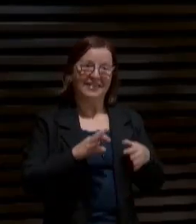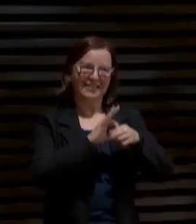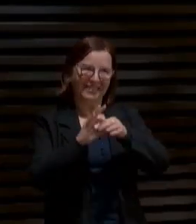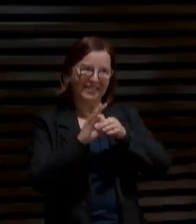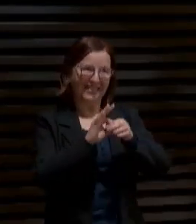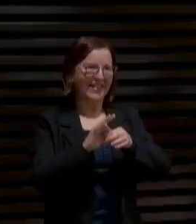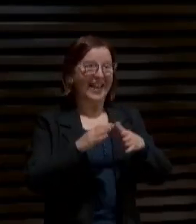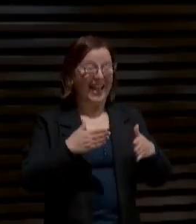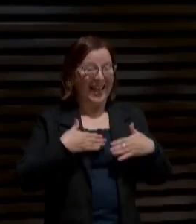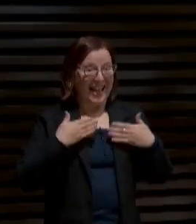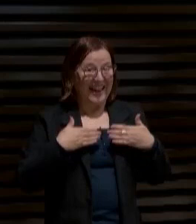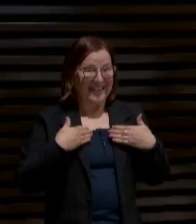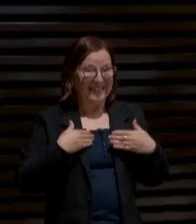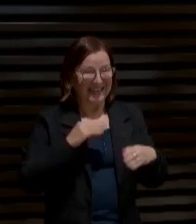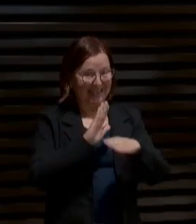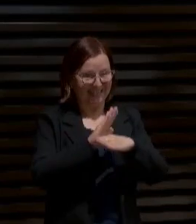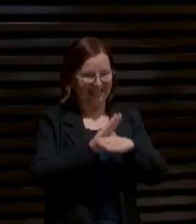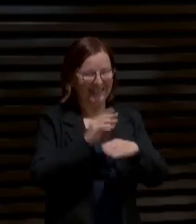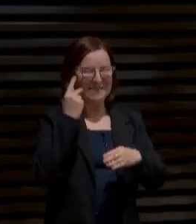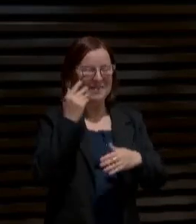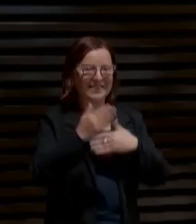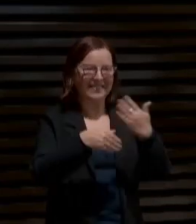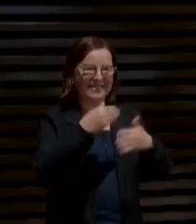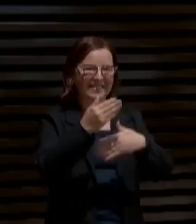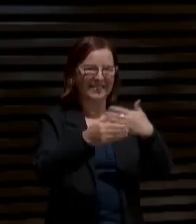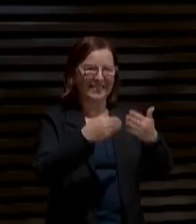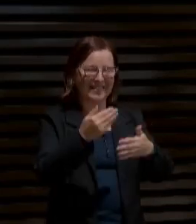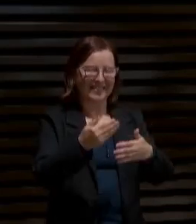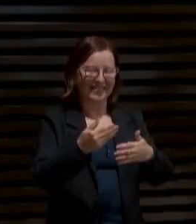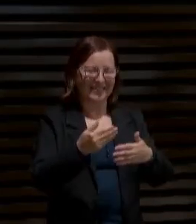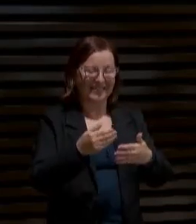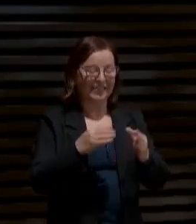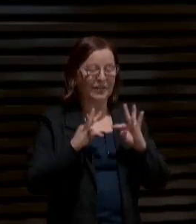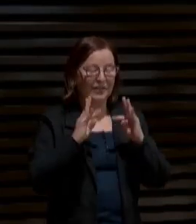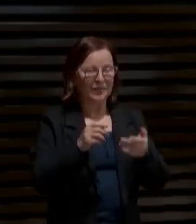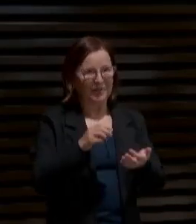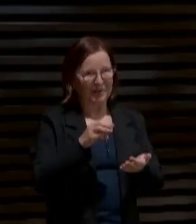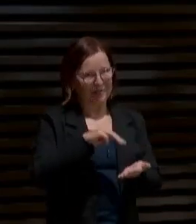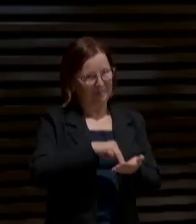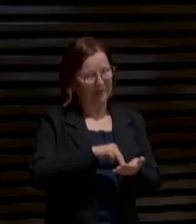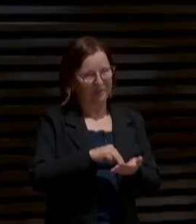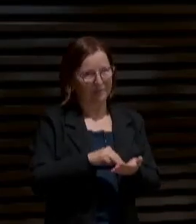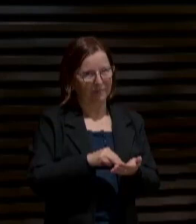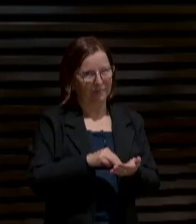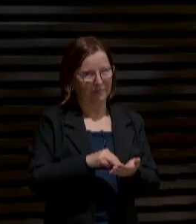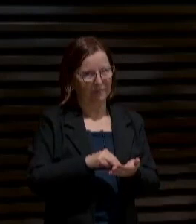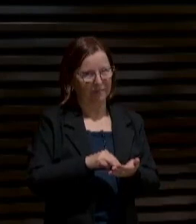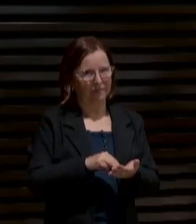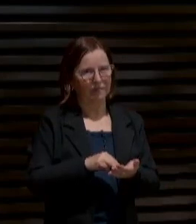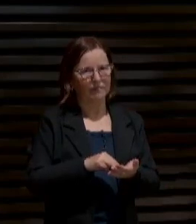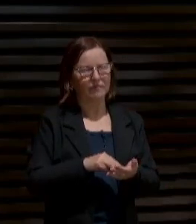alegria em contribuir para o desenvolvimento dos demais membros isso ocorre quando proclamamos